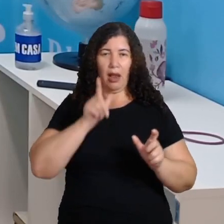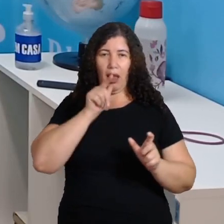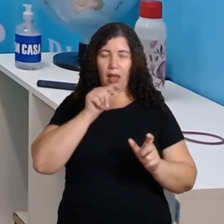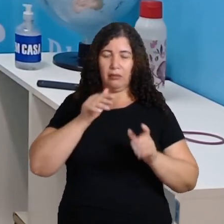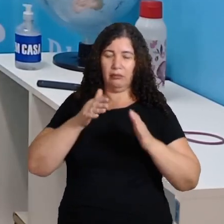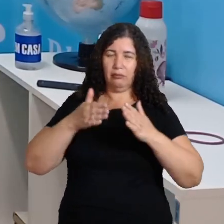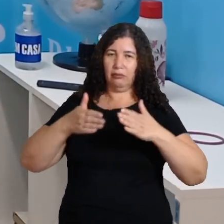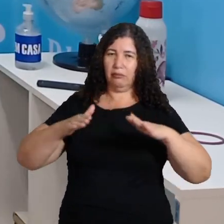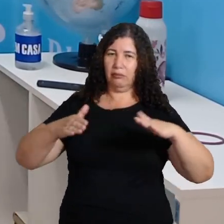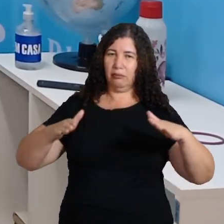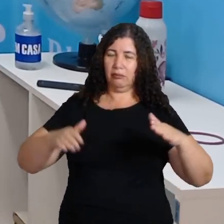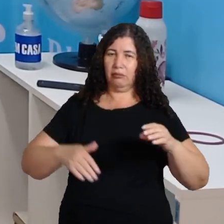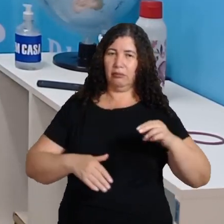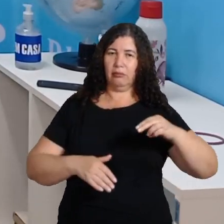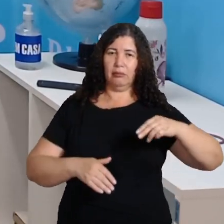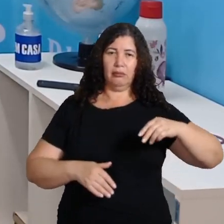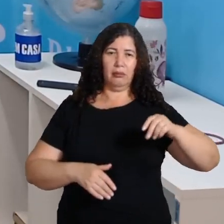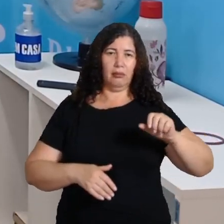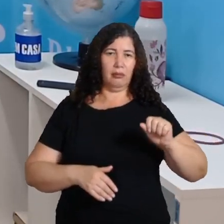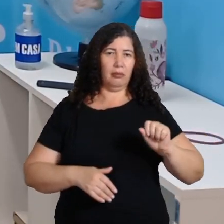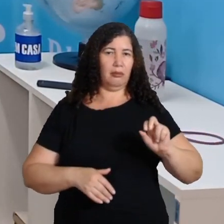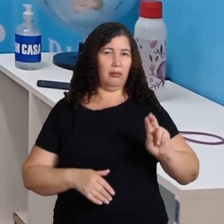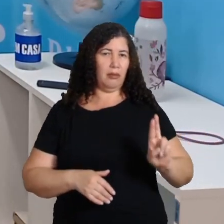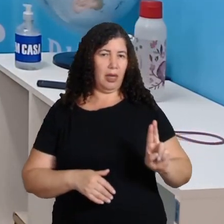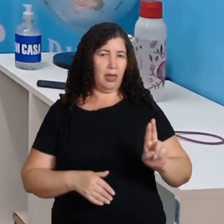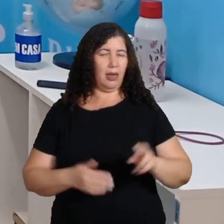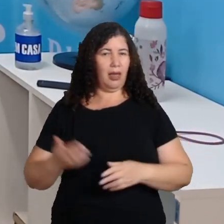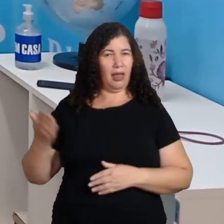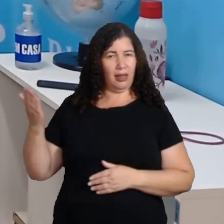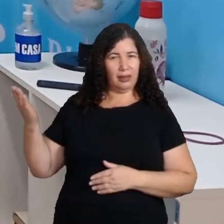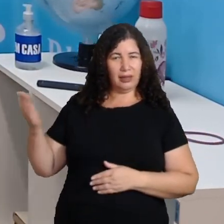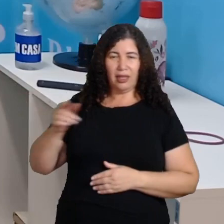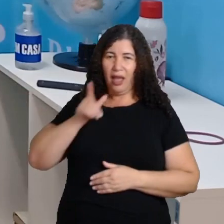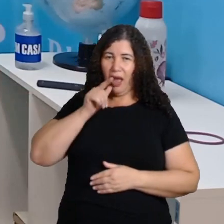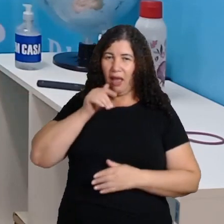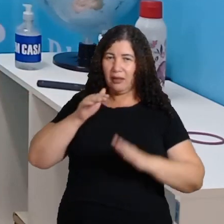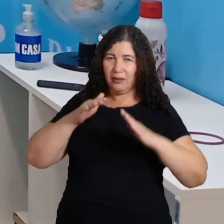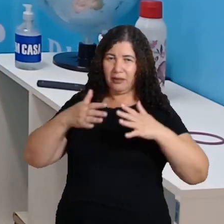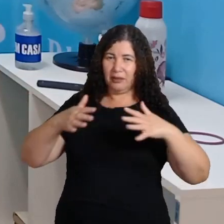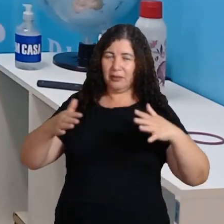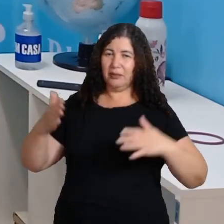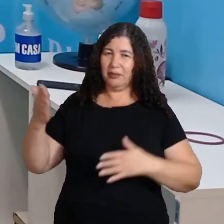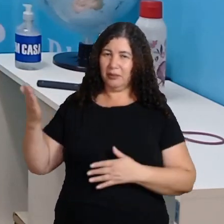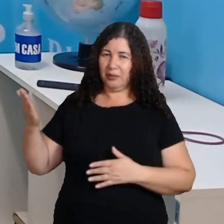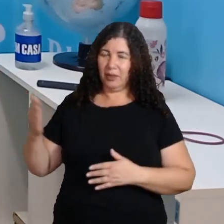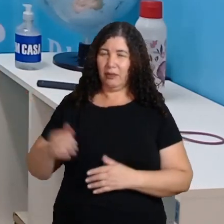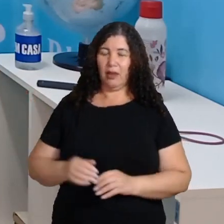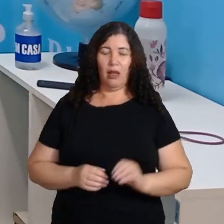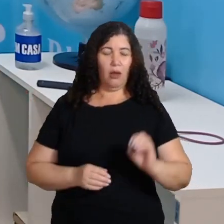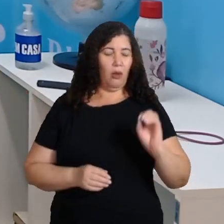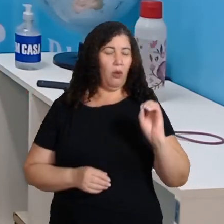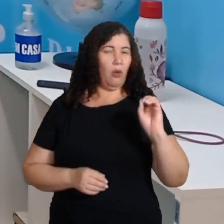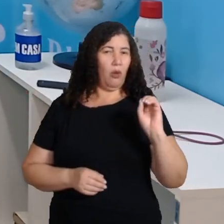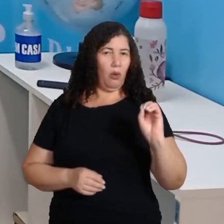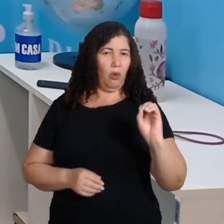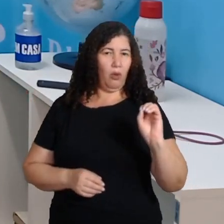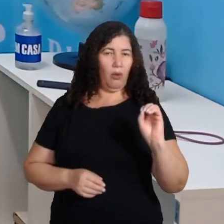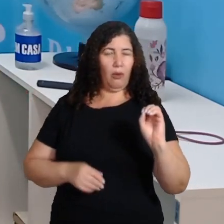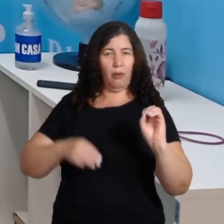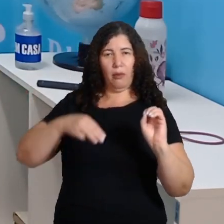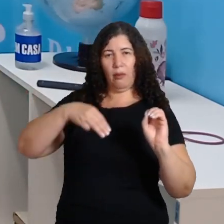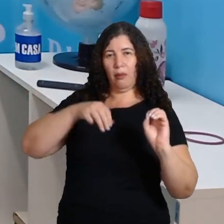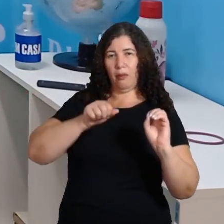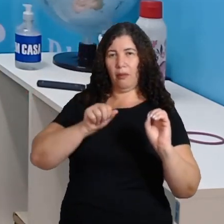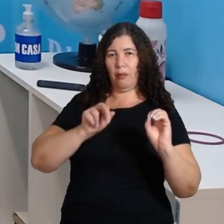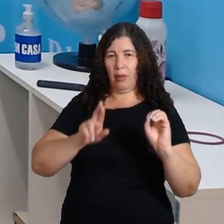mencionar mar, este mar aqui que a gente observa na imagem, eu vou falar o mar